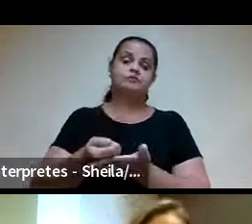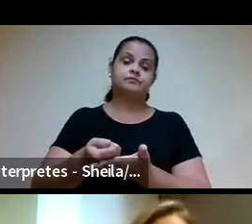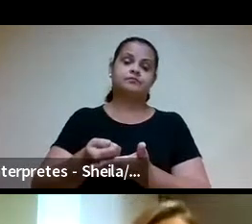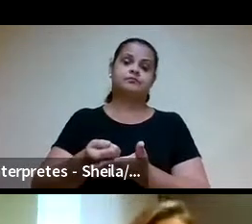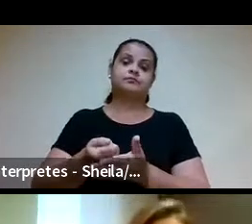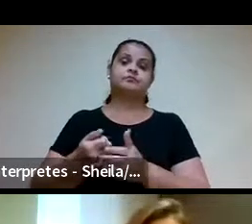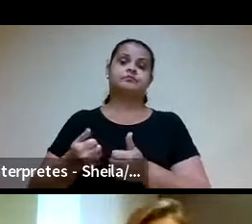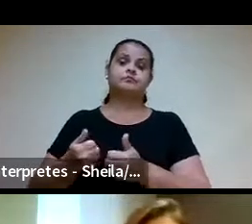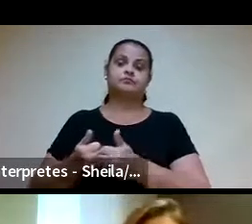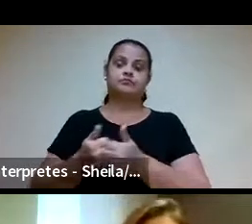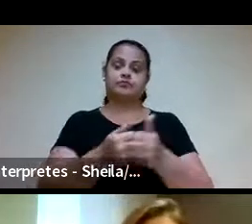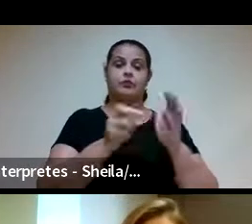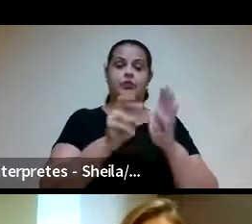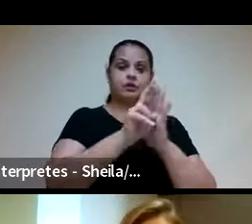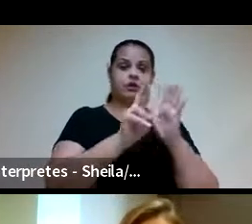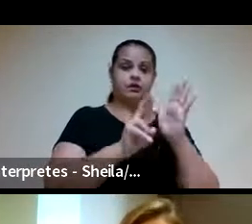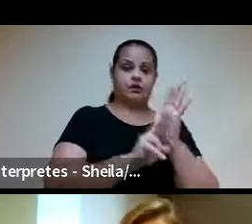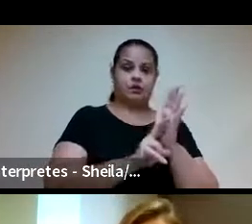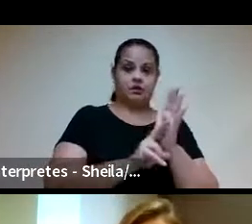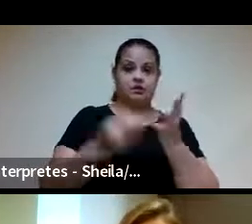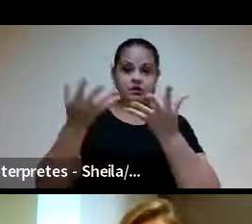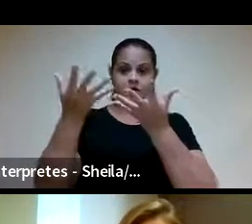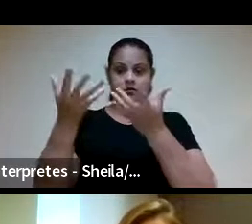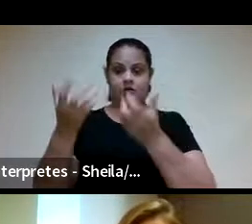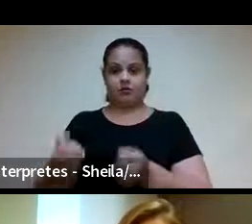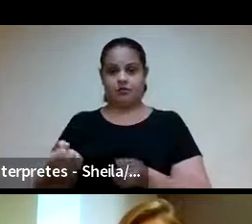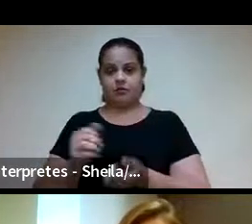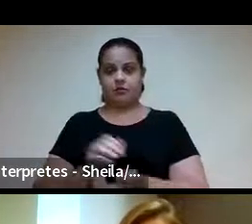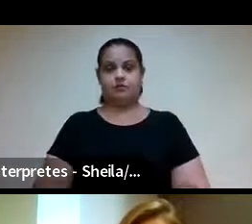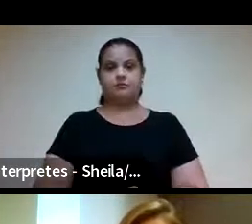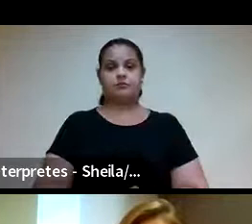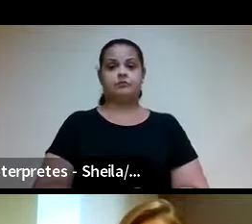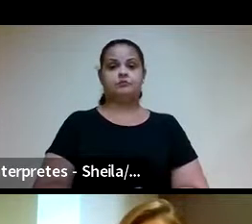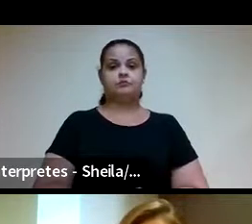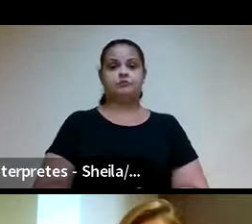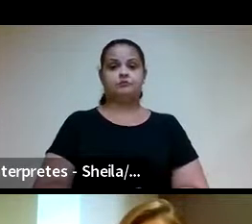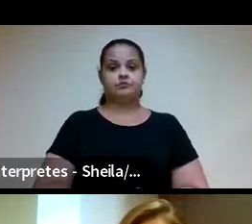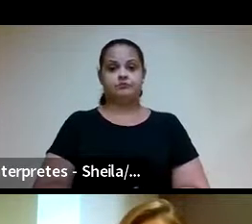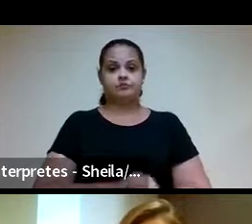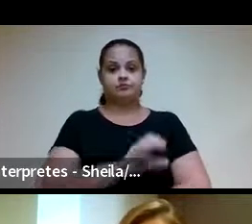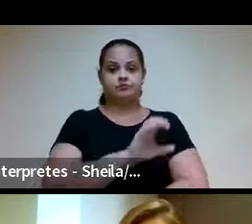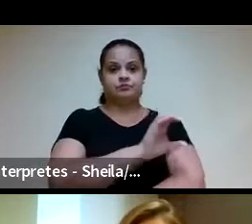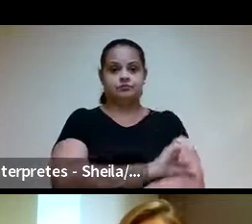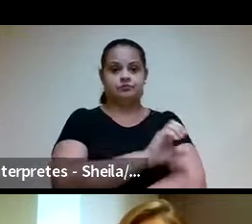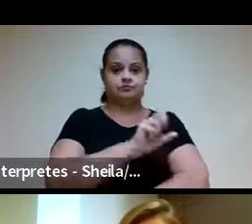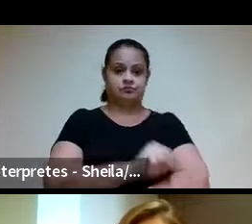relatora quanto ao acolhimento da preliminar. Desembargador Cláudio.